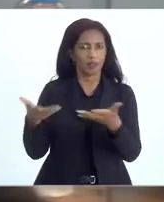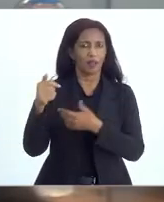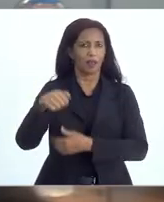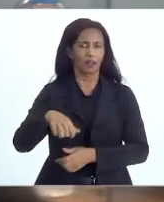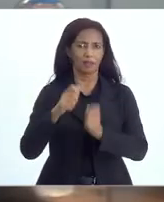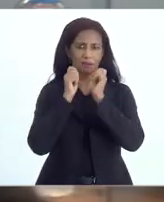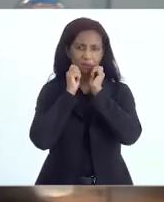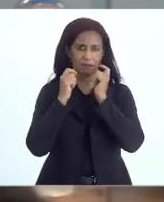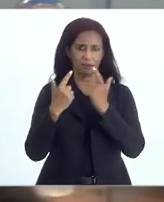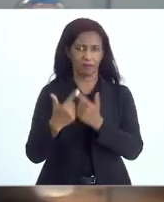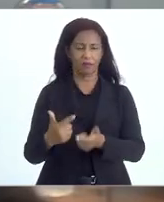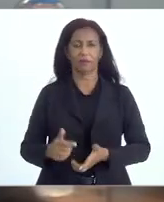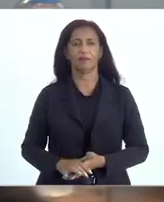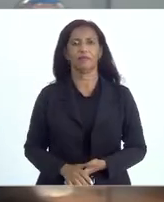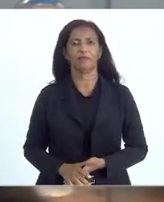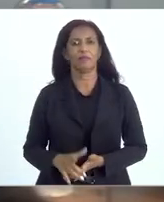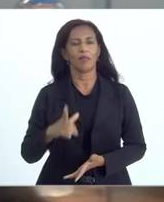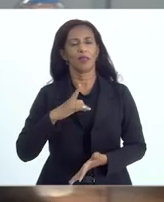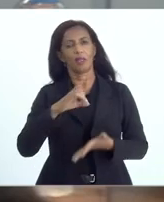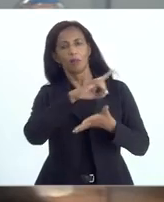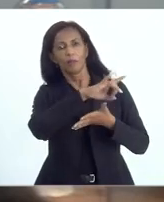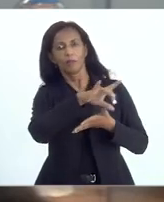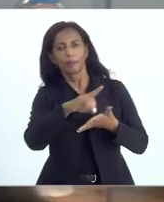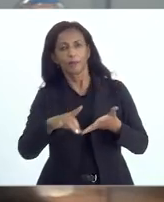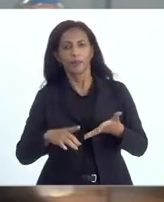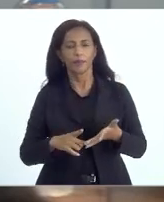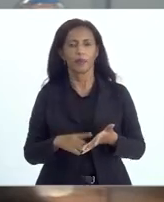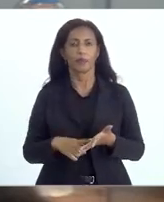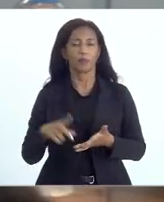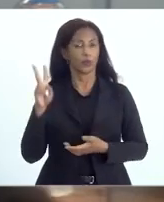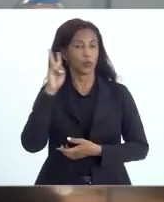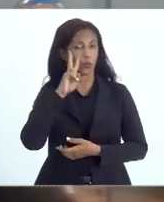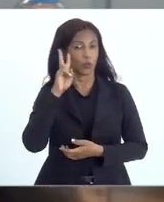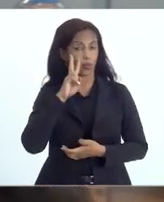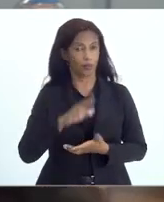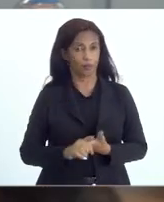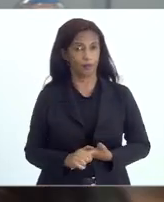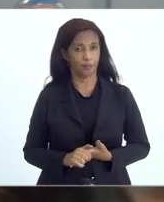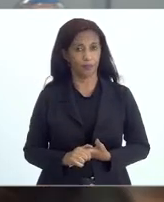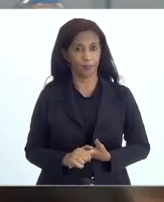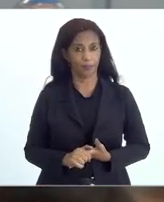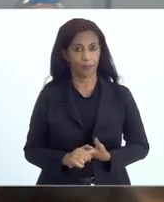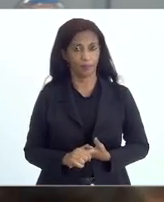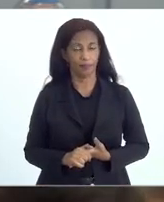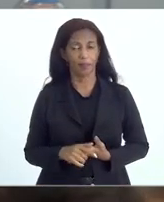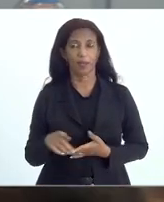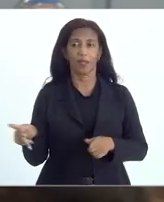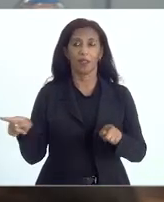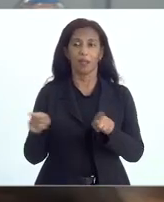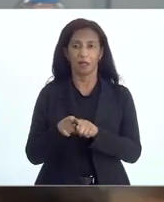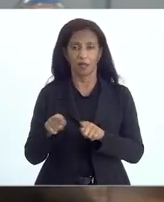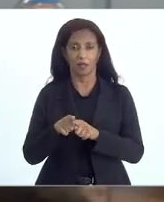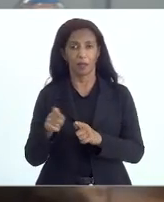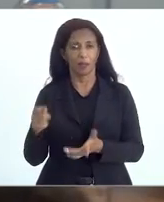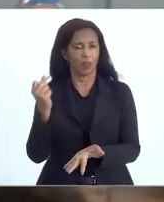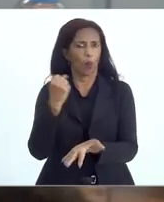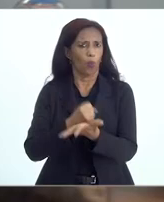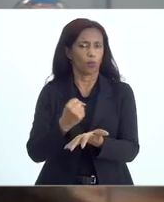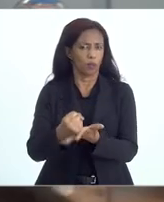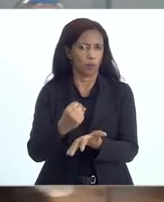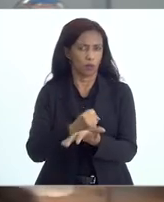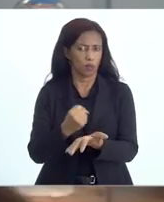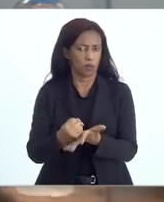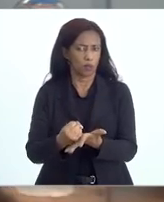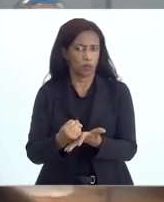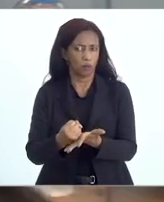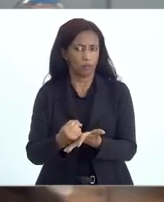Parlamento nós temos as questões de história é fruto dessa contratação